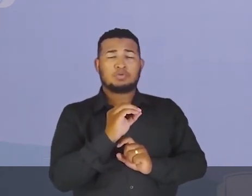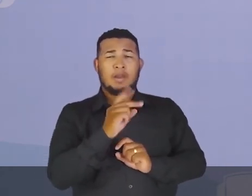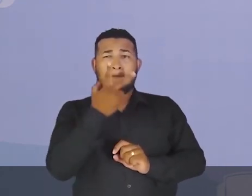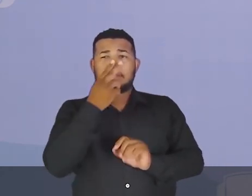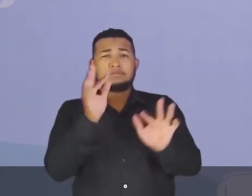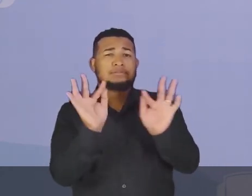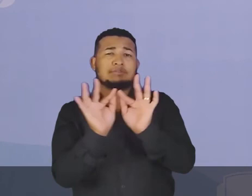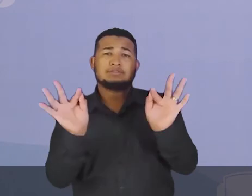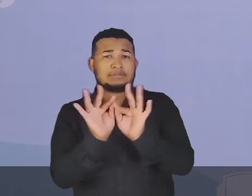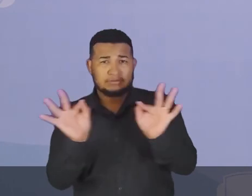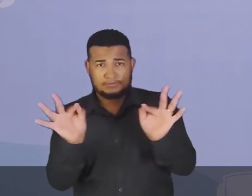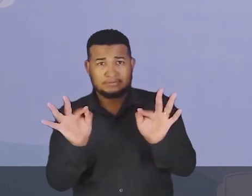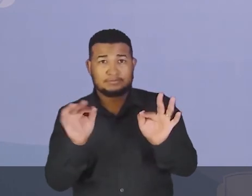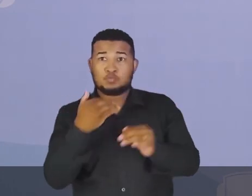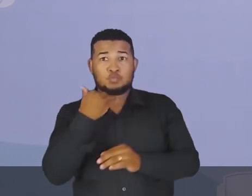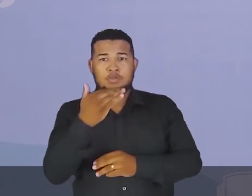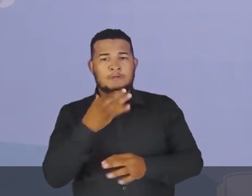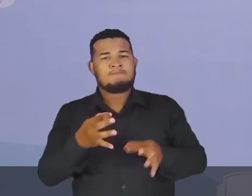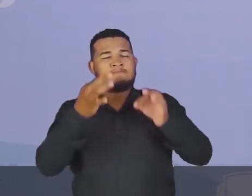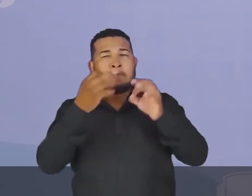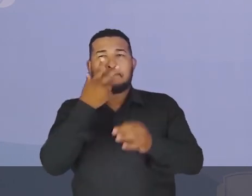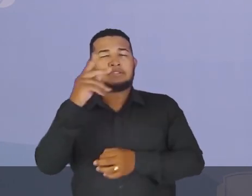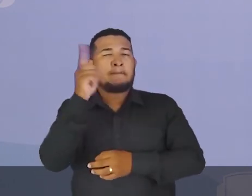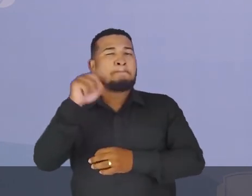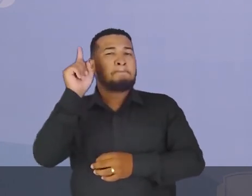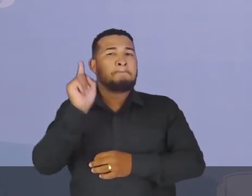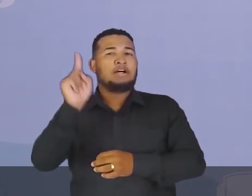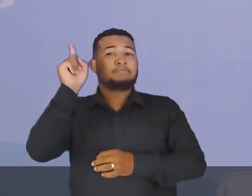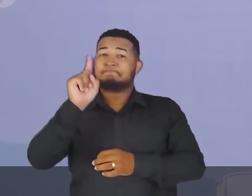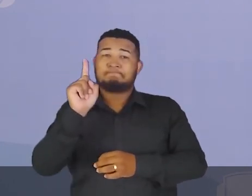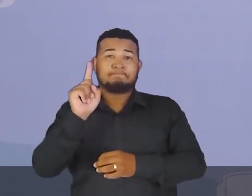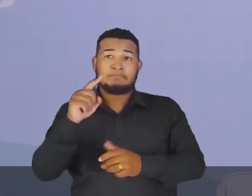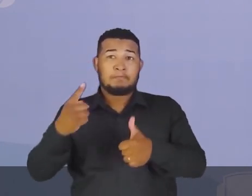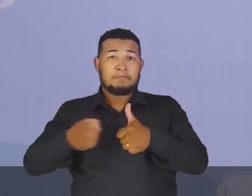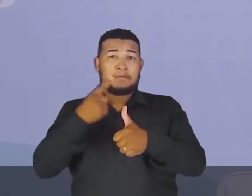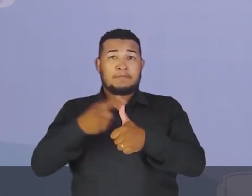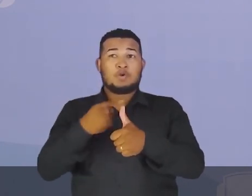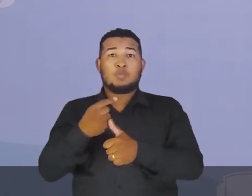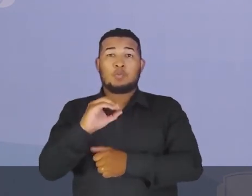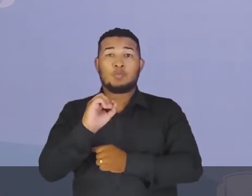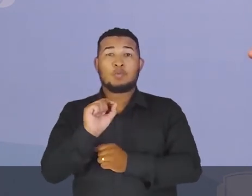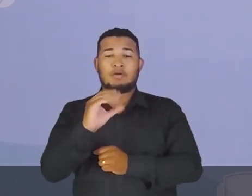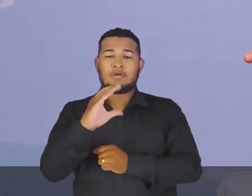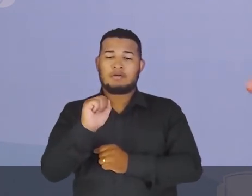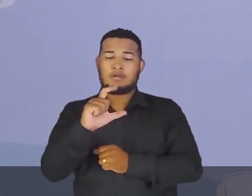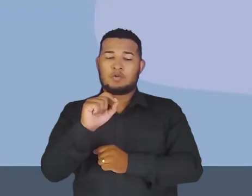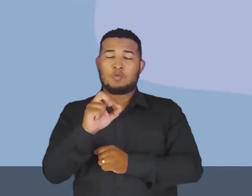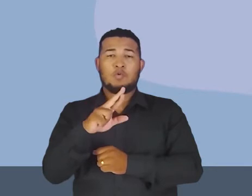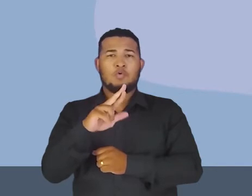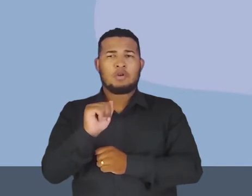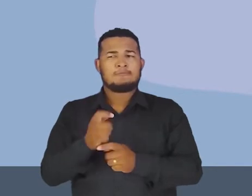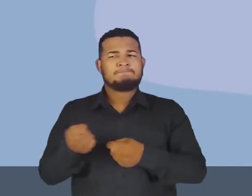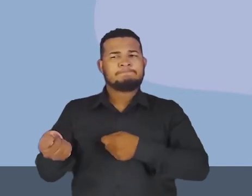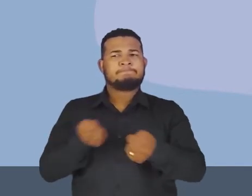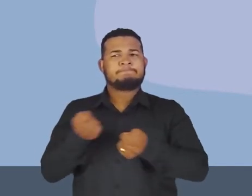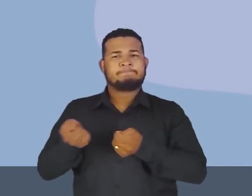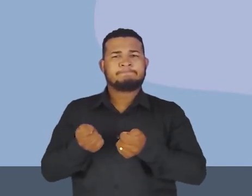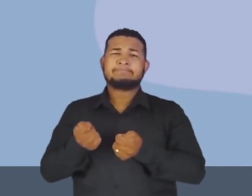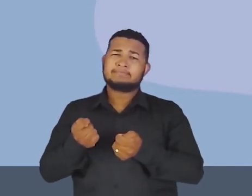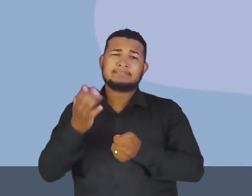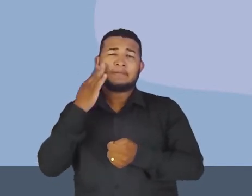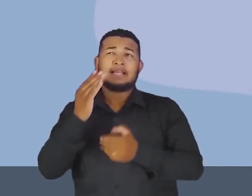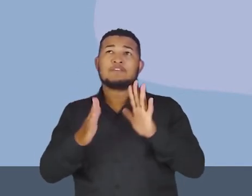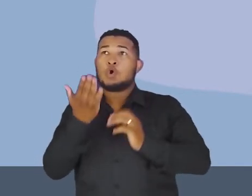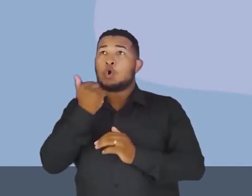São dicas simples. Não existe uma fórmula mágica. Primeiro, controle de calorias. Geralmente nós consumimos muito mais calorias que